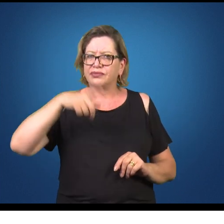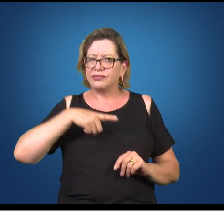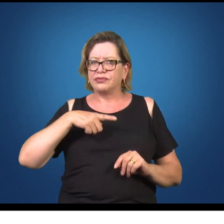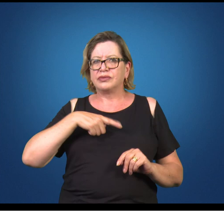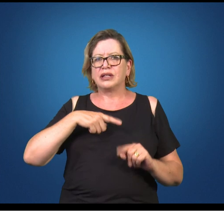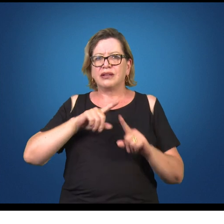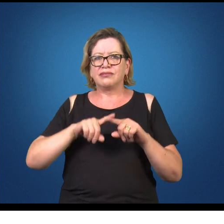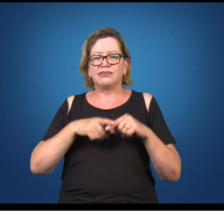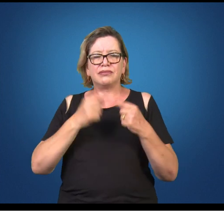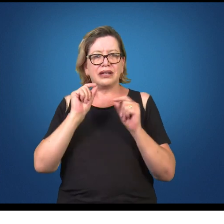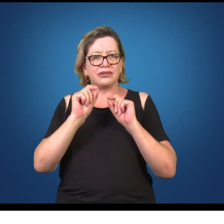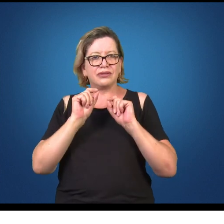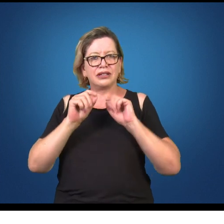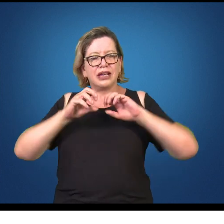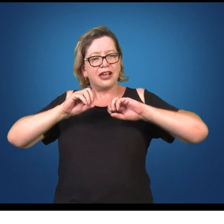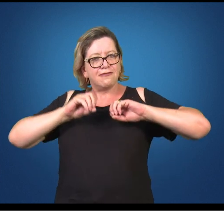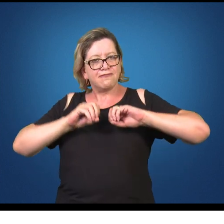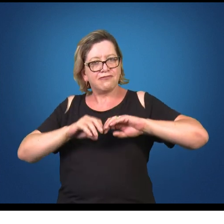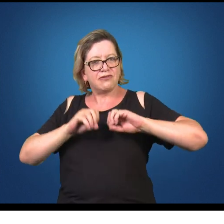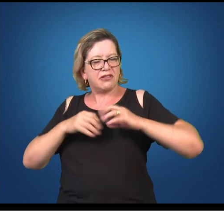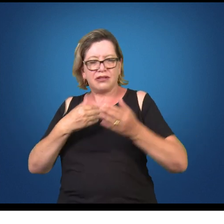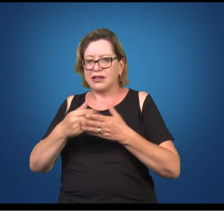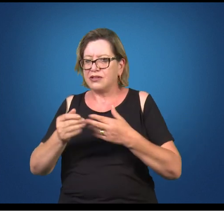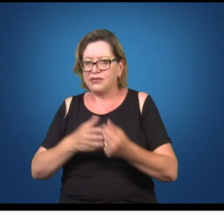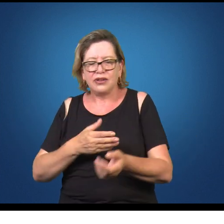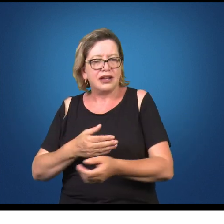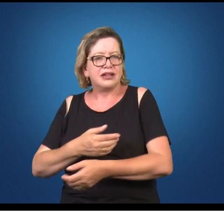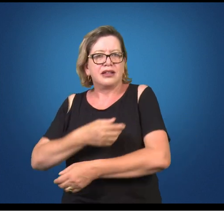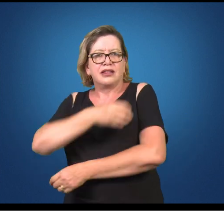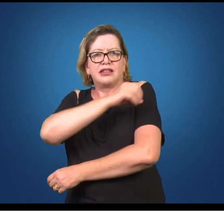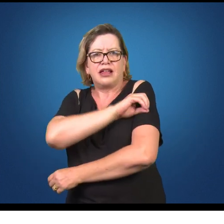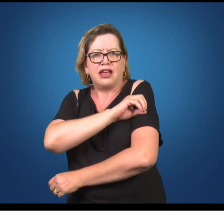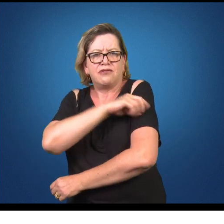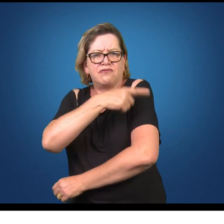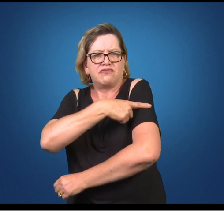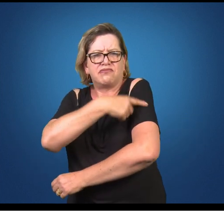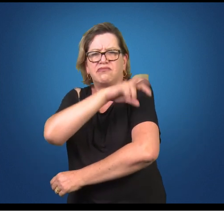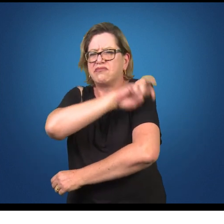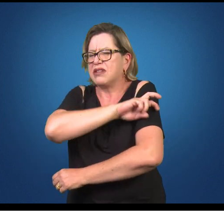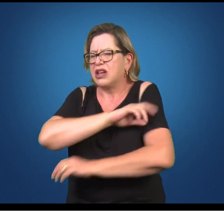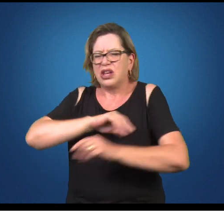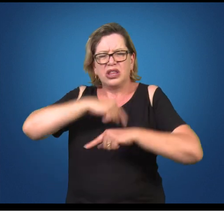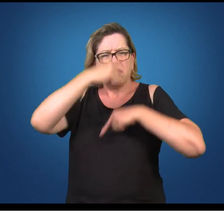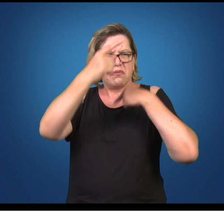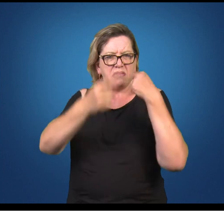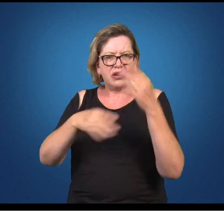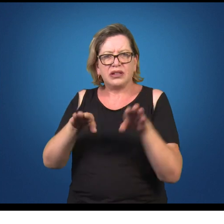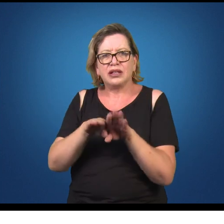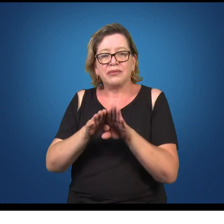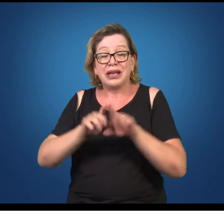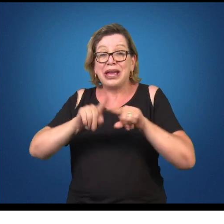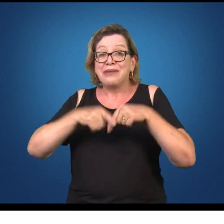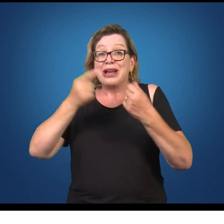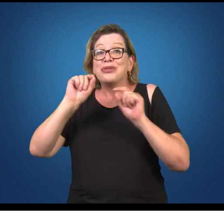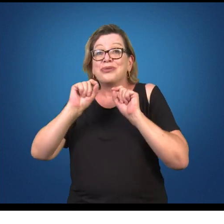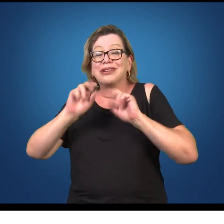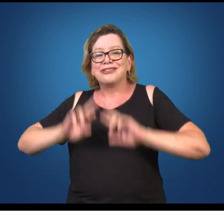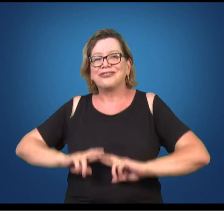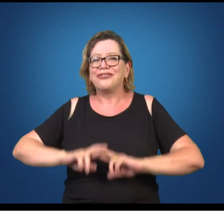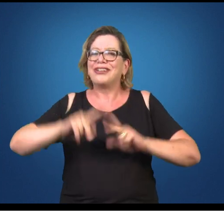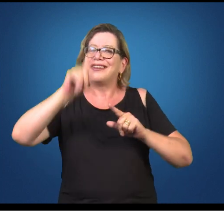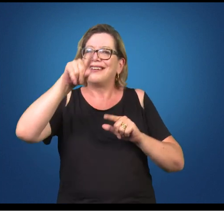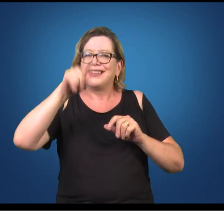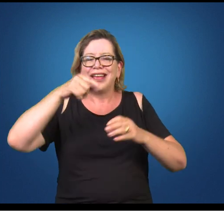enfim, que trabalham em qualquer nível, na verdade. Só que o nível de aprofundamento é que muda, né? De acordo com o nível.